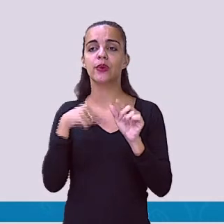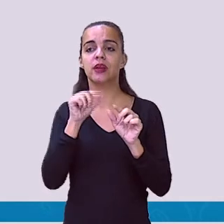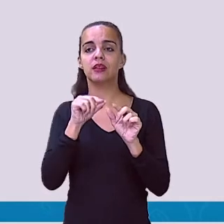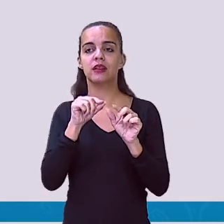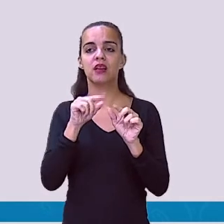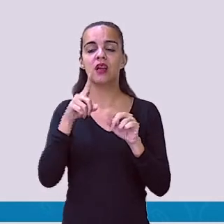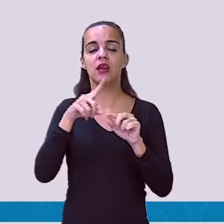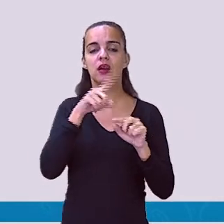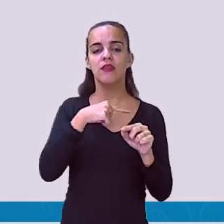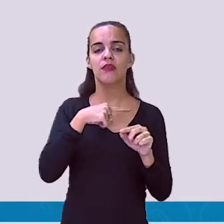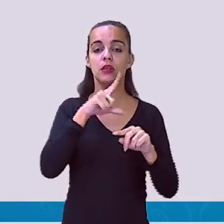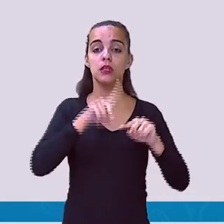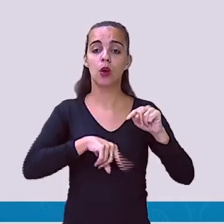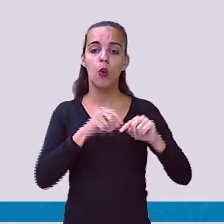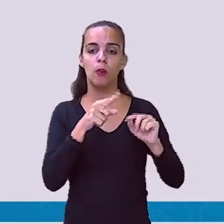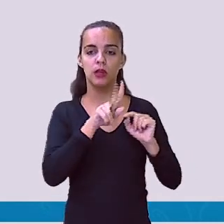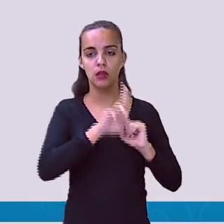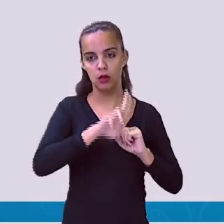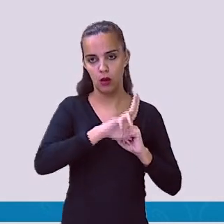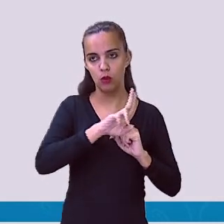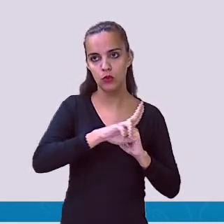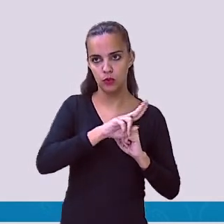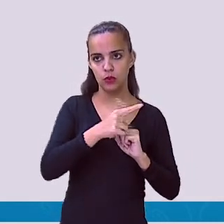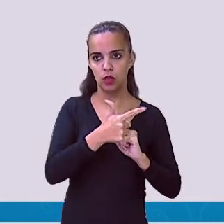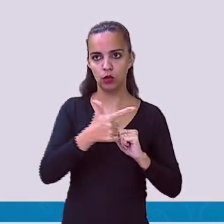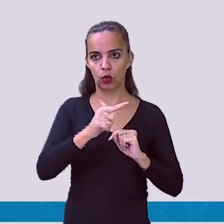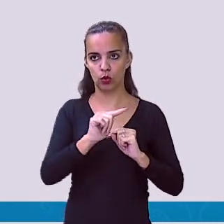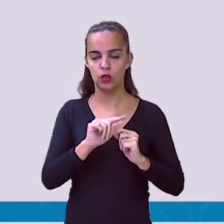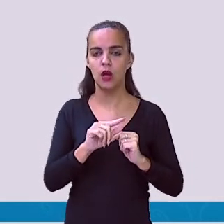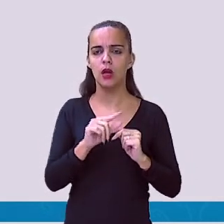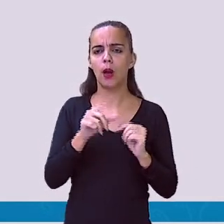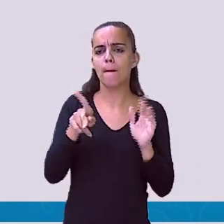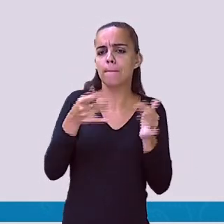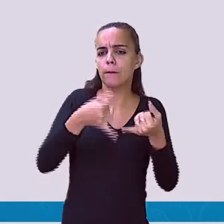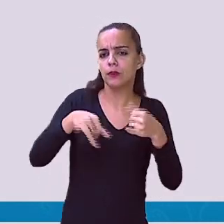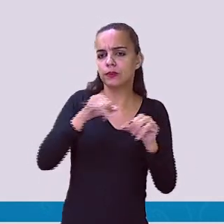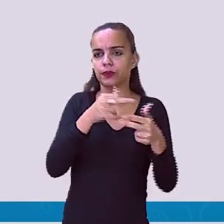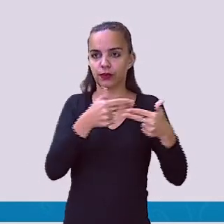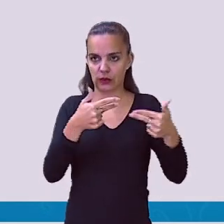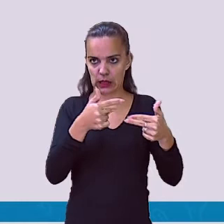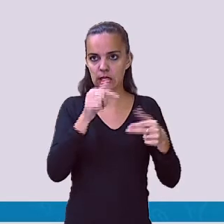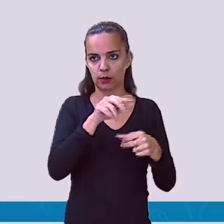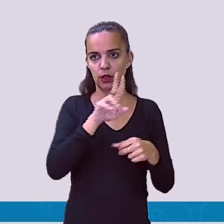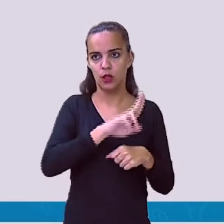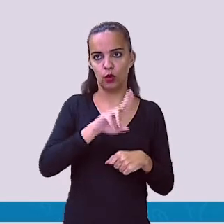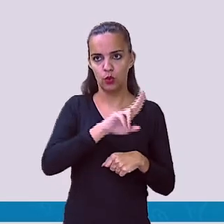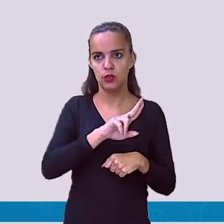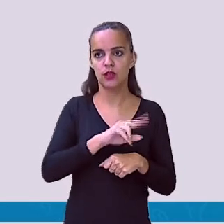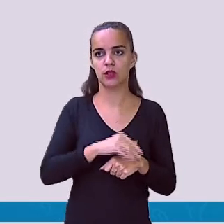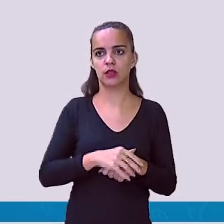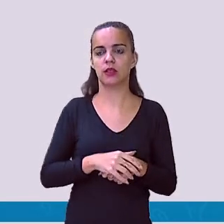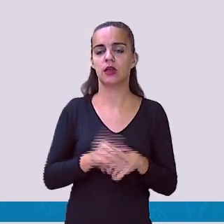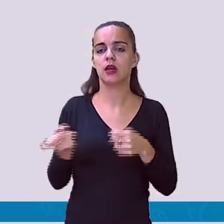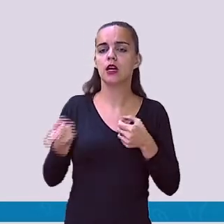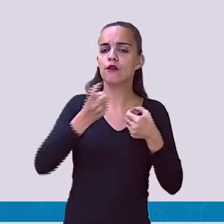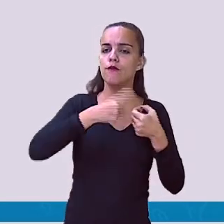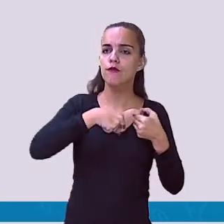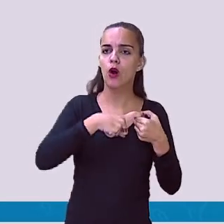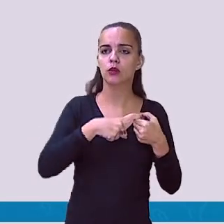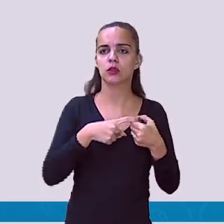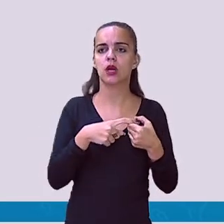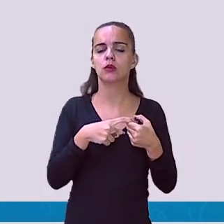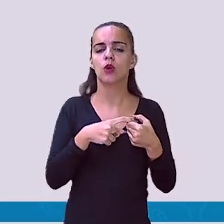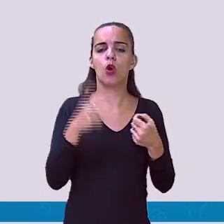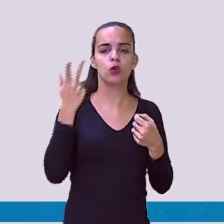a matéria, né, o líquido que está, a substância que está passando por aqui, retorna ao